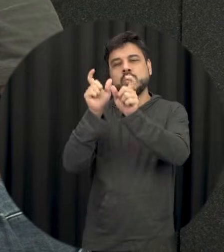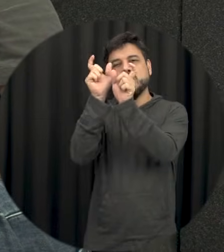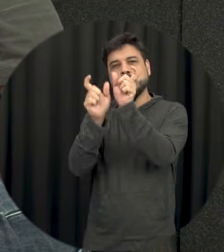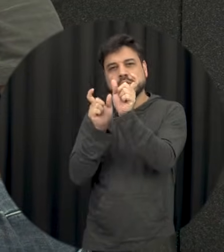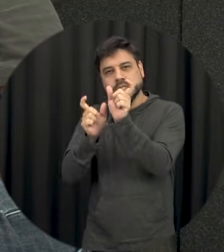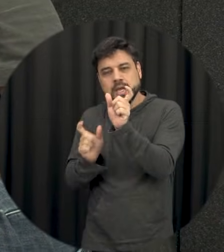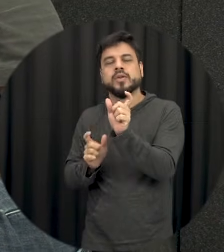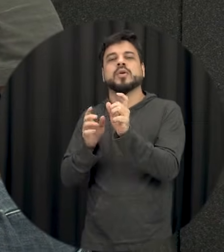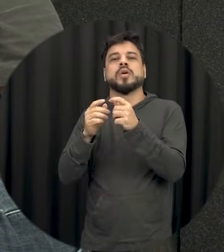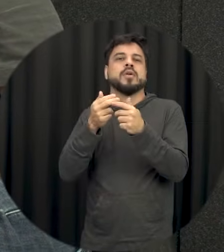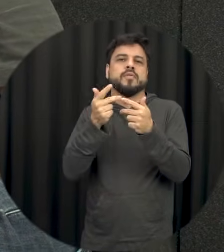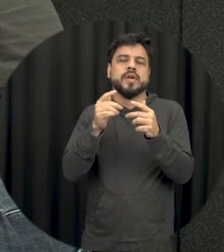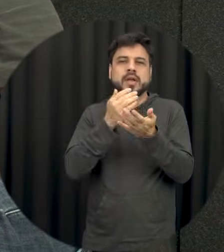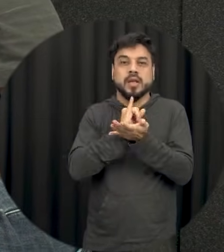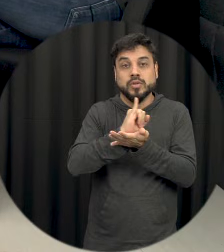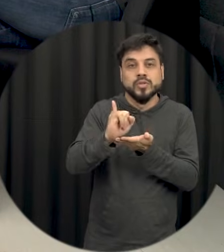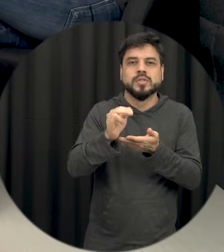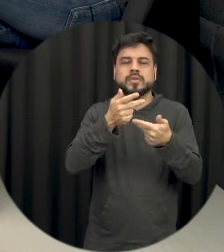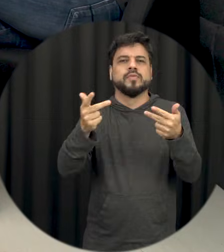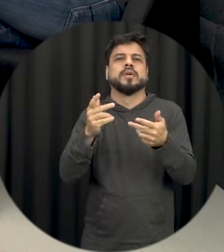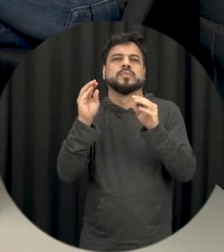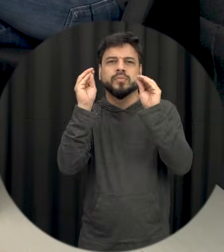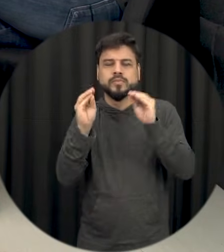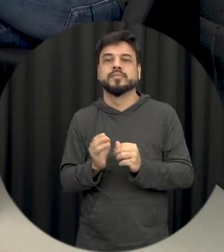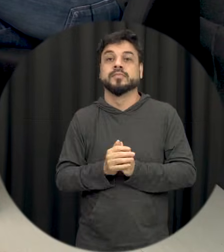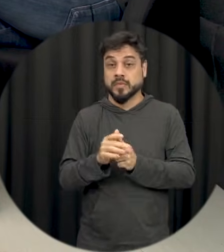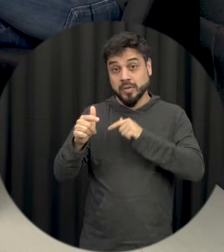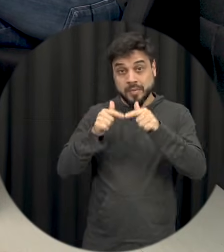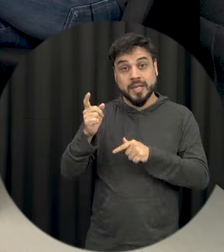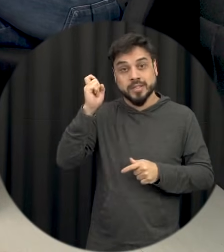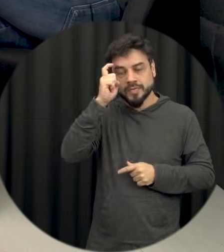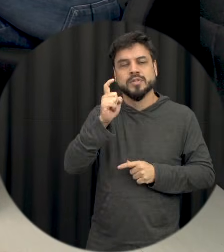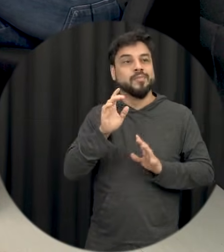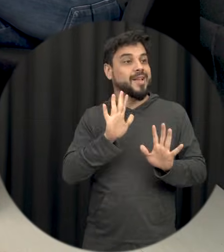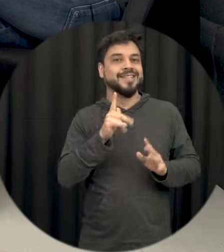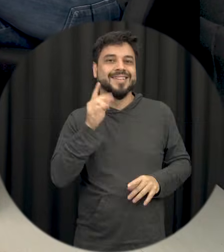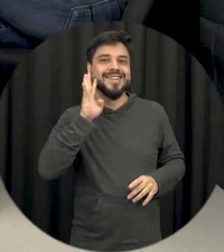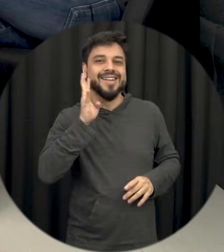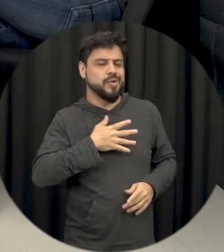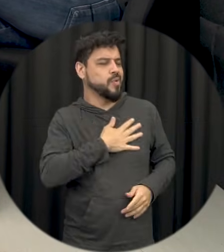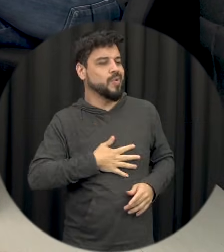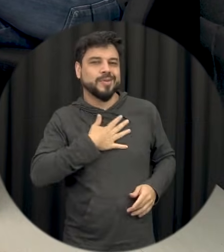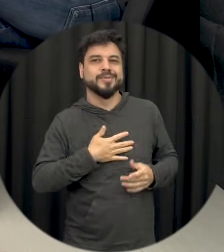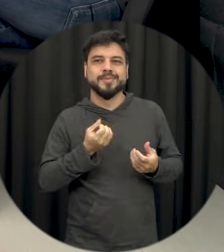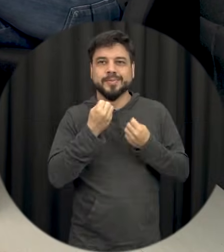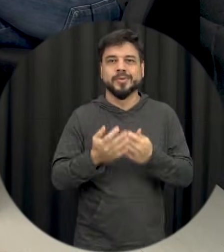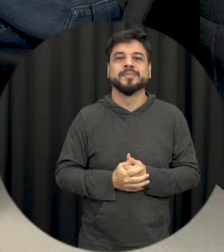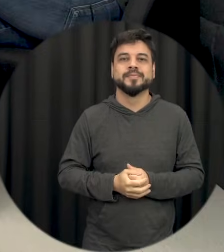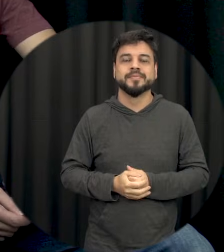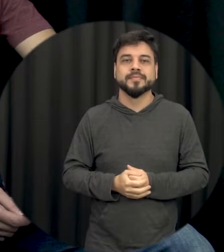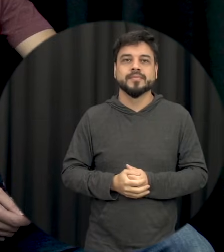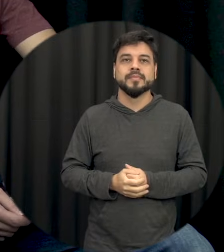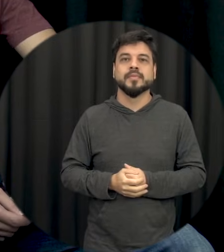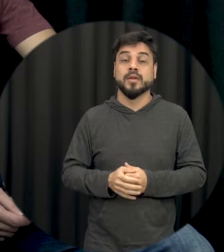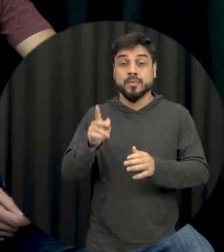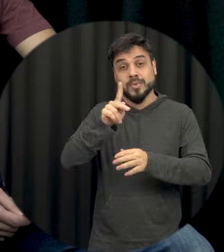Então foi bem legal. Bem aprofundado, bem difícil de ser realizado, né? Mas é divertido, bem prazeroso. Né? Professor, uma pergunta meio